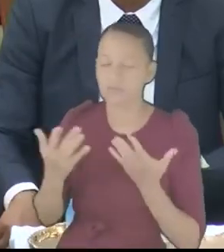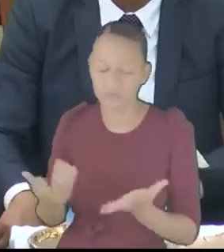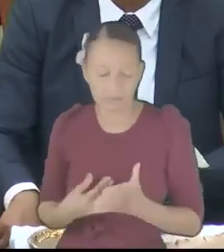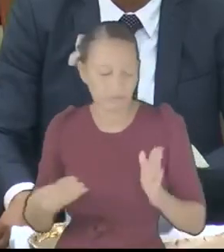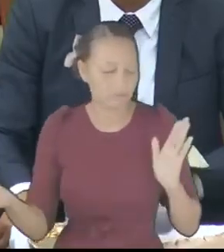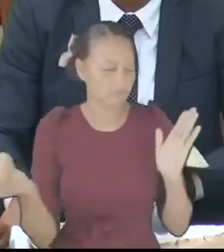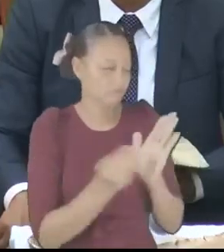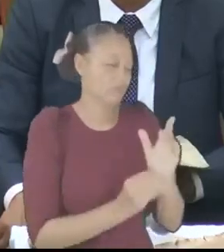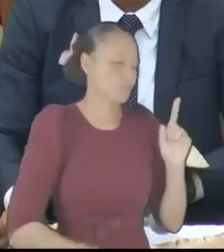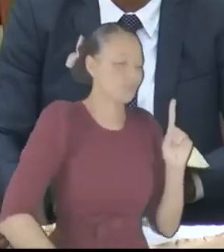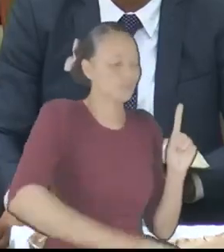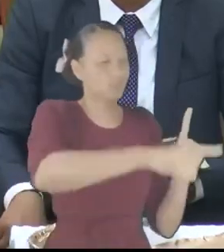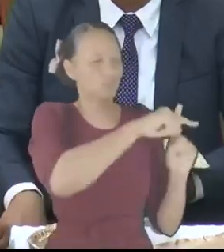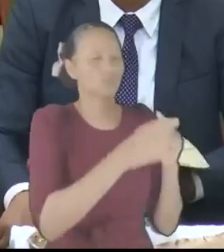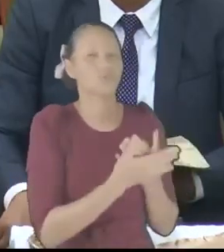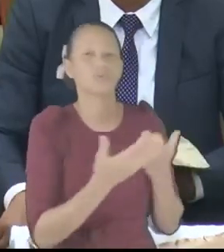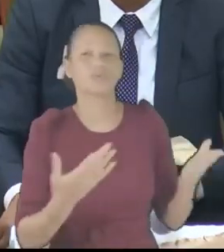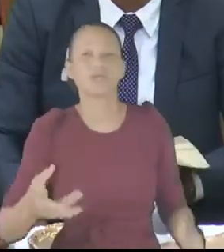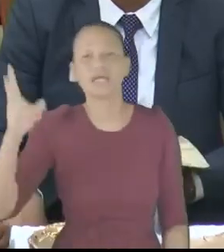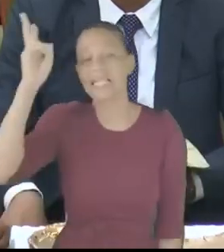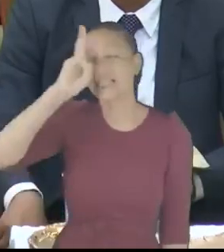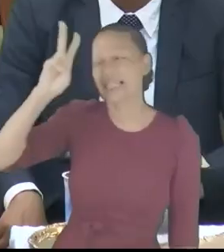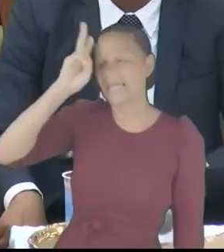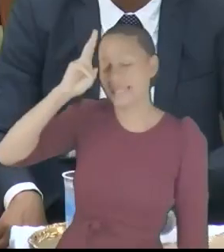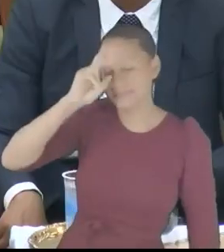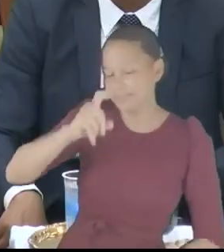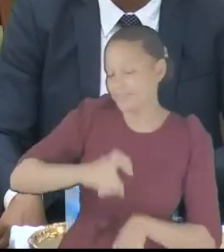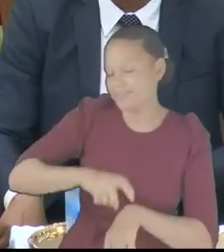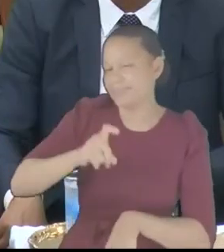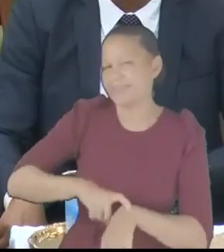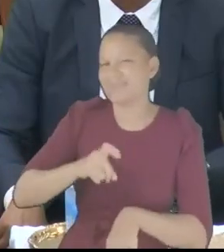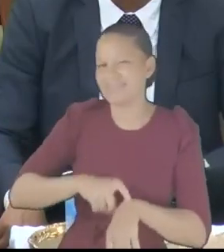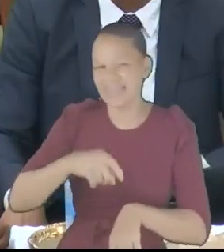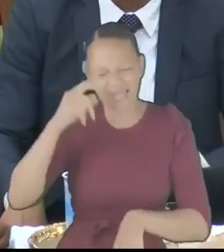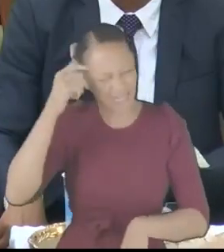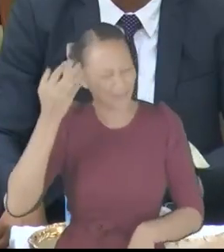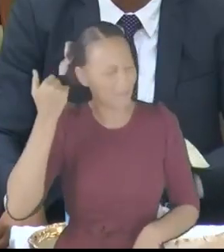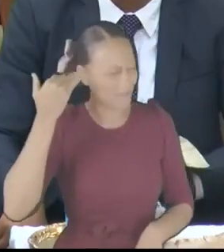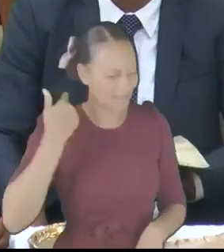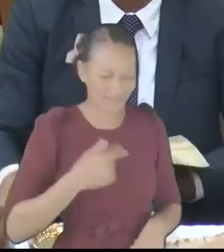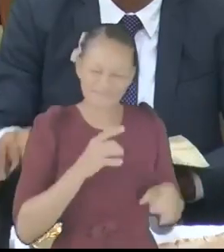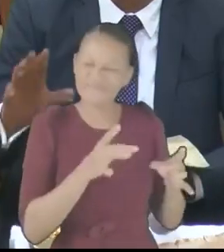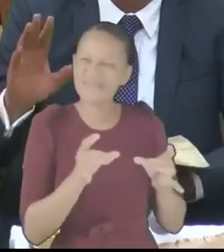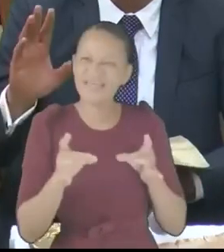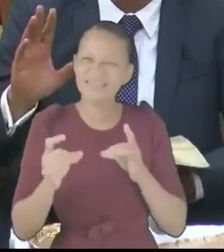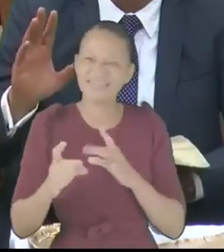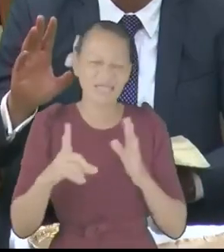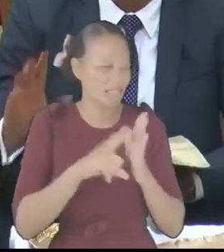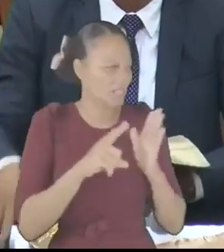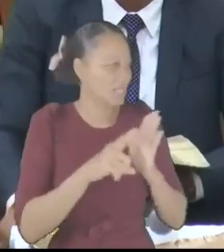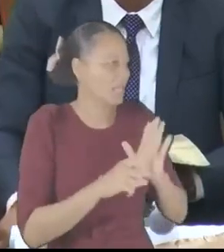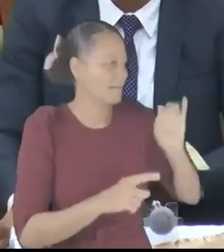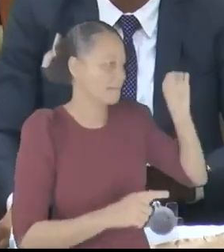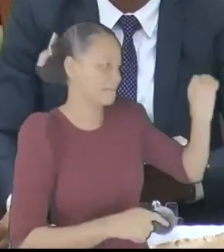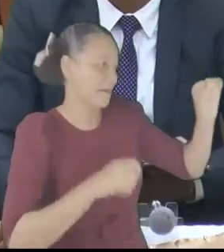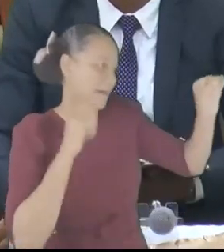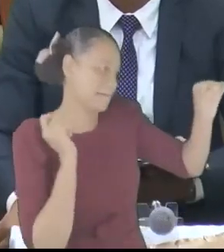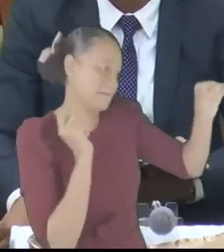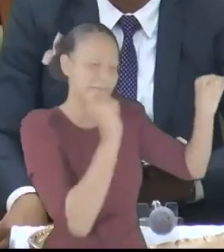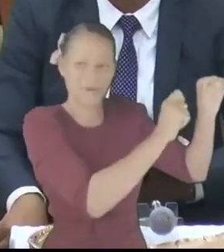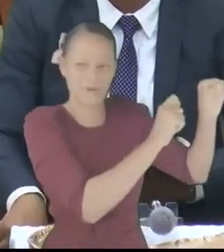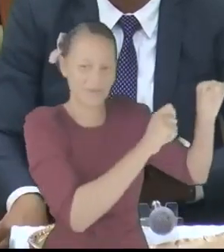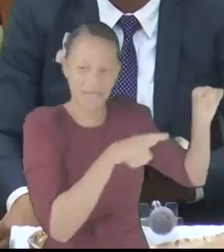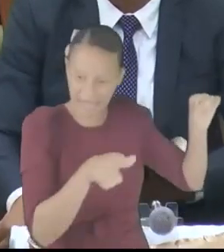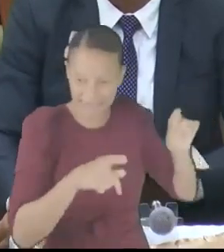prego. Quem se lembra do tempo que tinha um prego na bodega? Quem alcançou aquele prego e enfiava o débito,